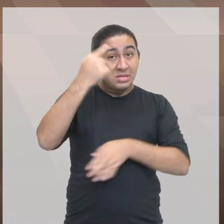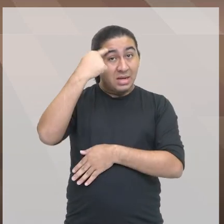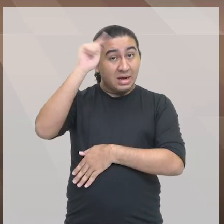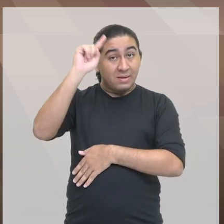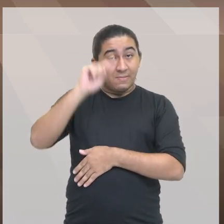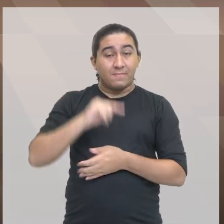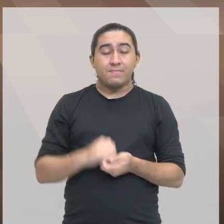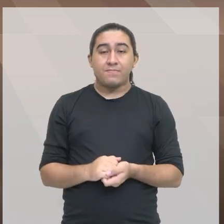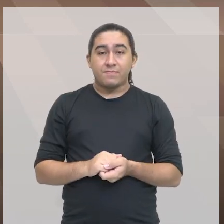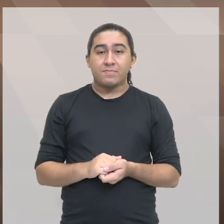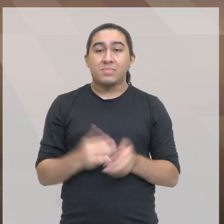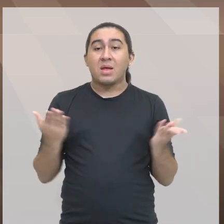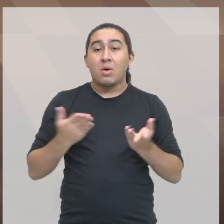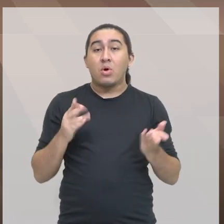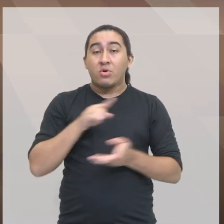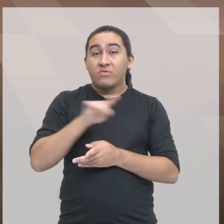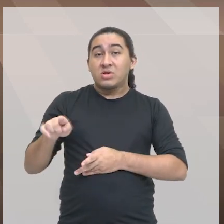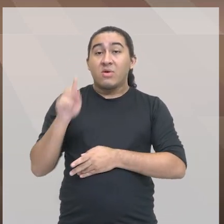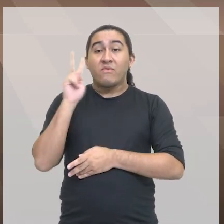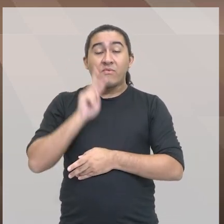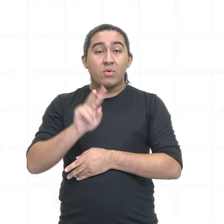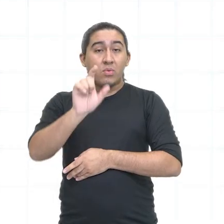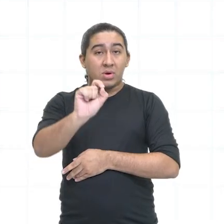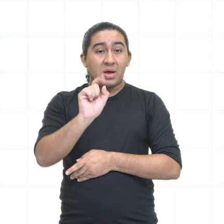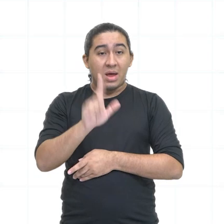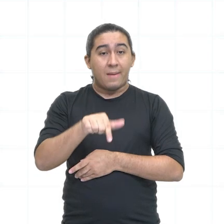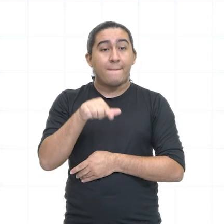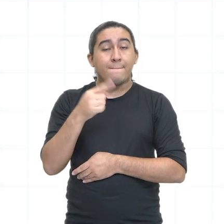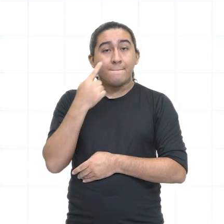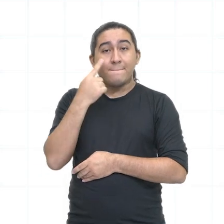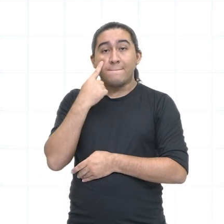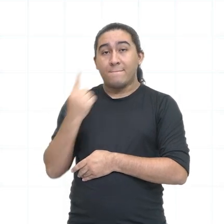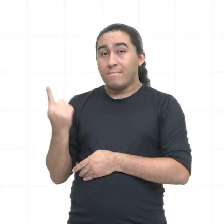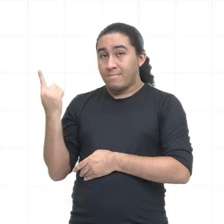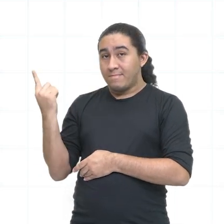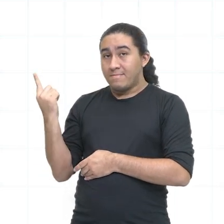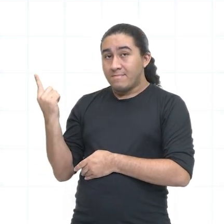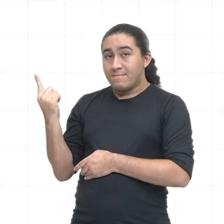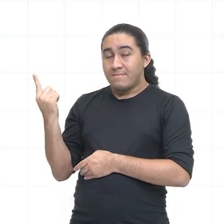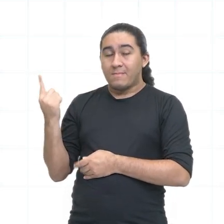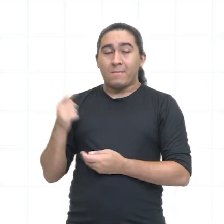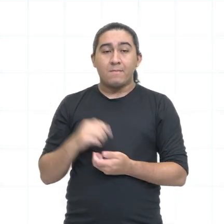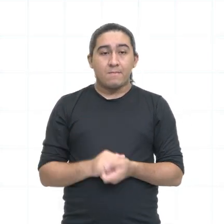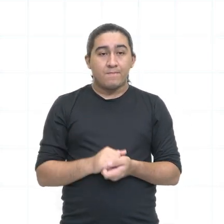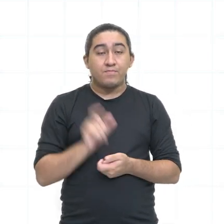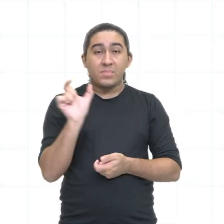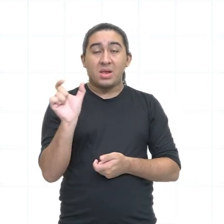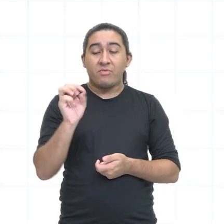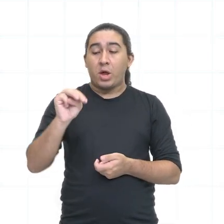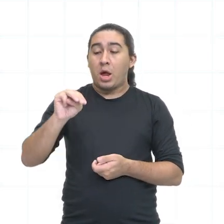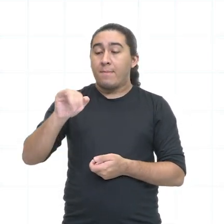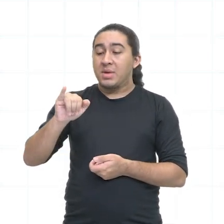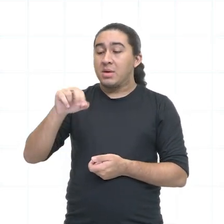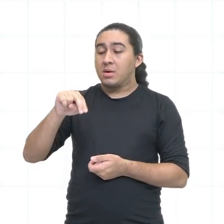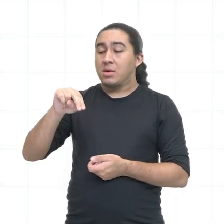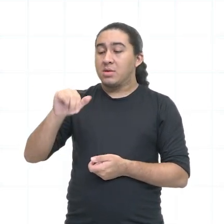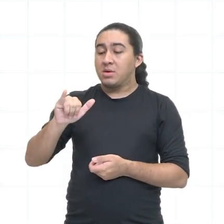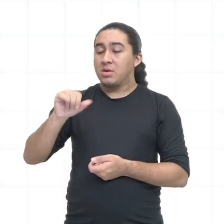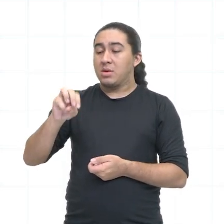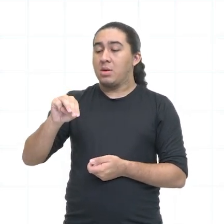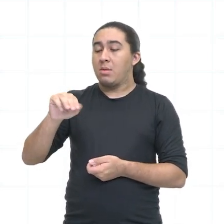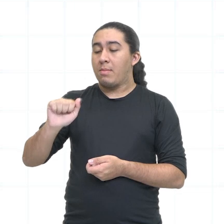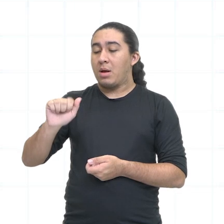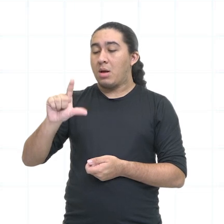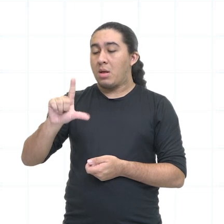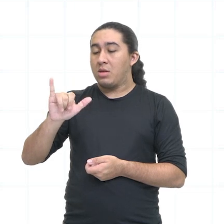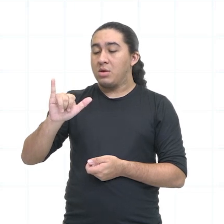para vocês o que é o minimalismo. Então, a palavra minimalismo se refere a